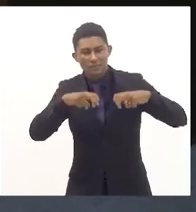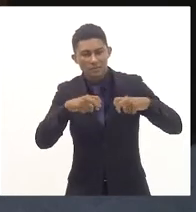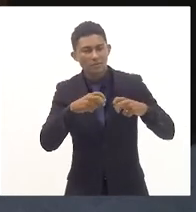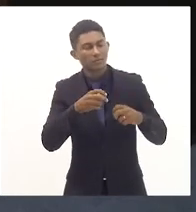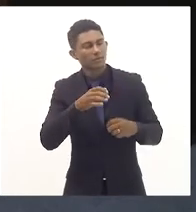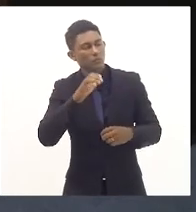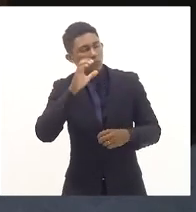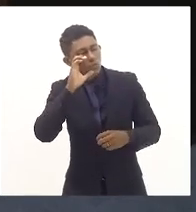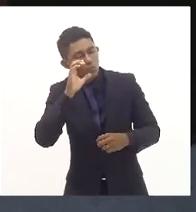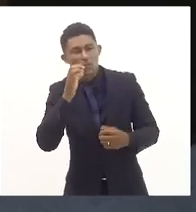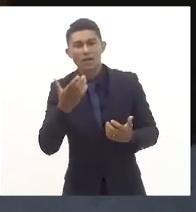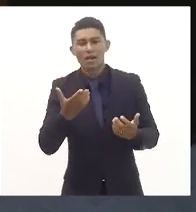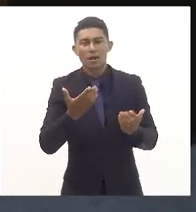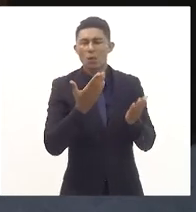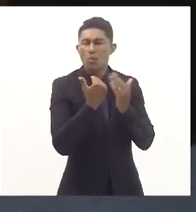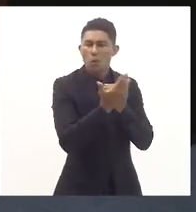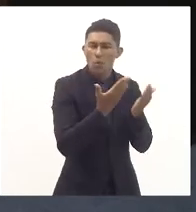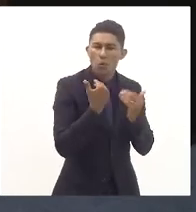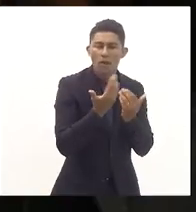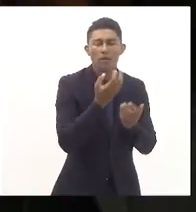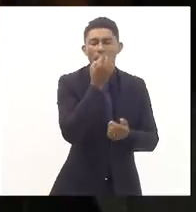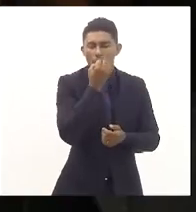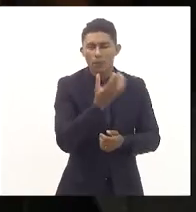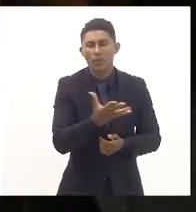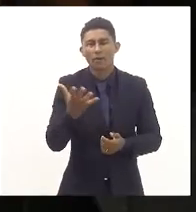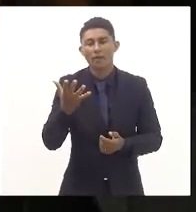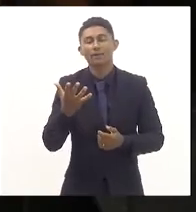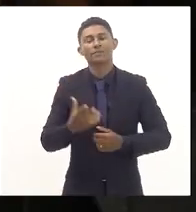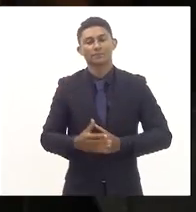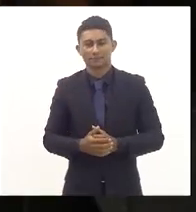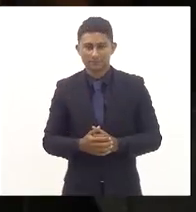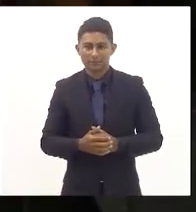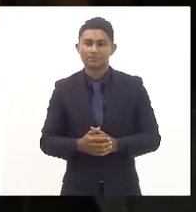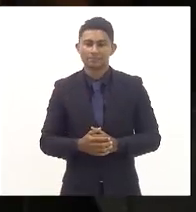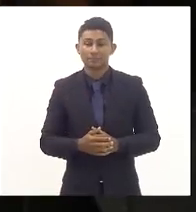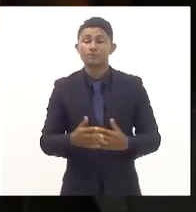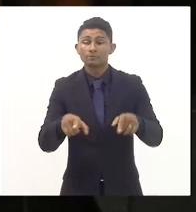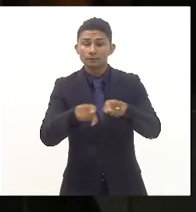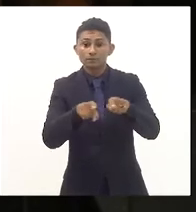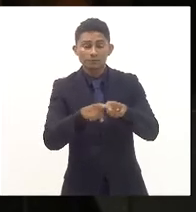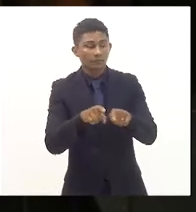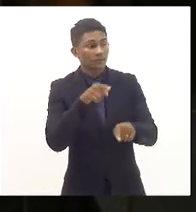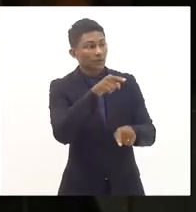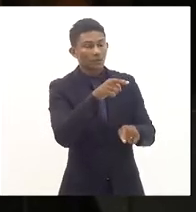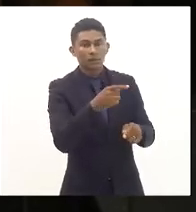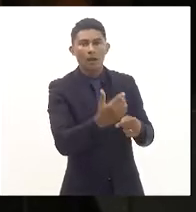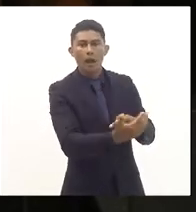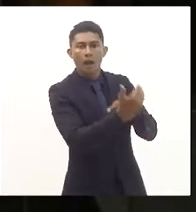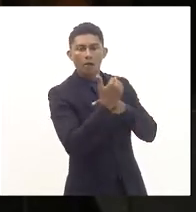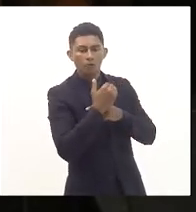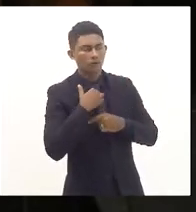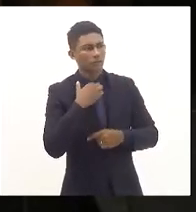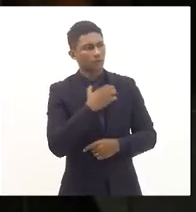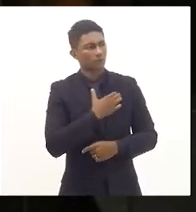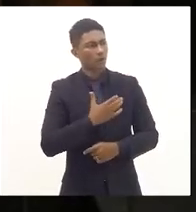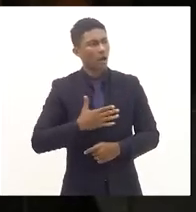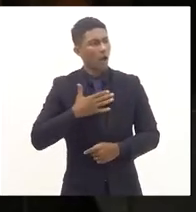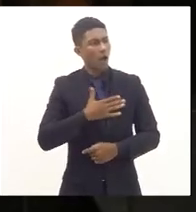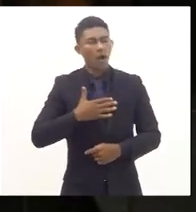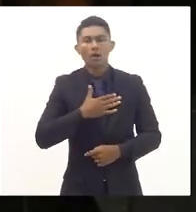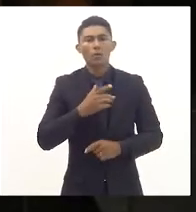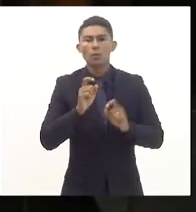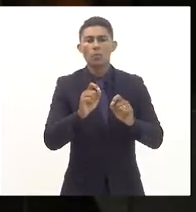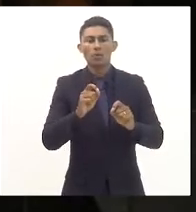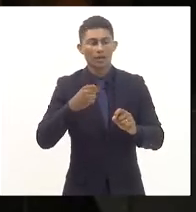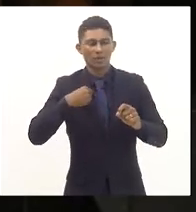coisas agradáveis e por outro lado foi tem me me deu uma honra muito grande porque quando ingressei na central